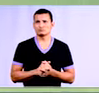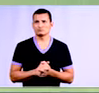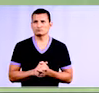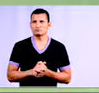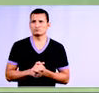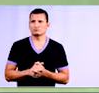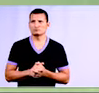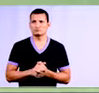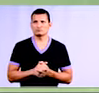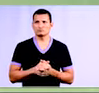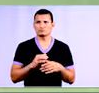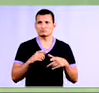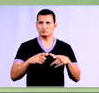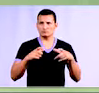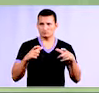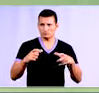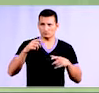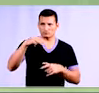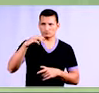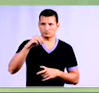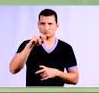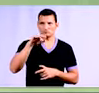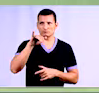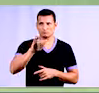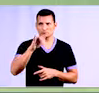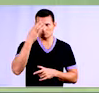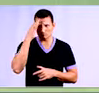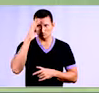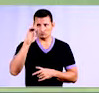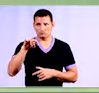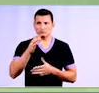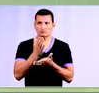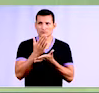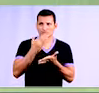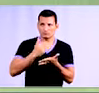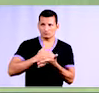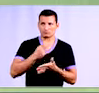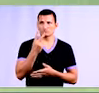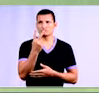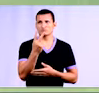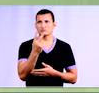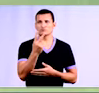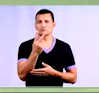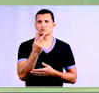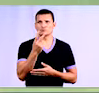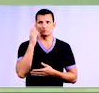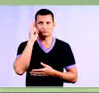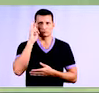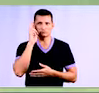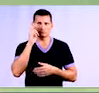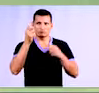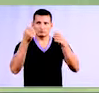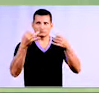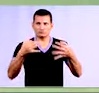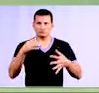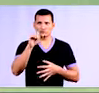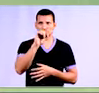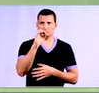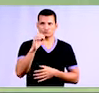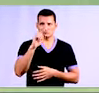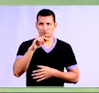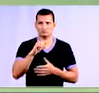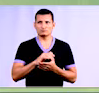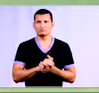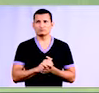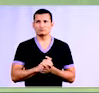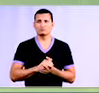principal é dividido em duas partes. Lembra que nós falamos que o sistema operacional é carregado